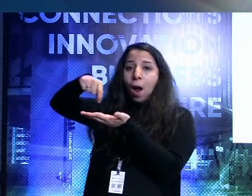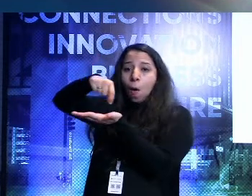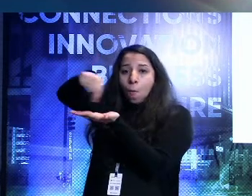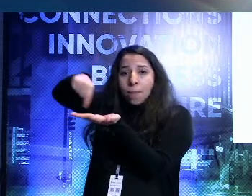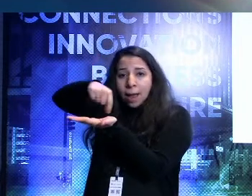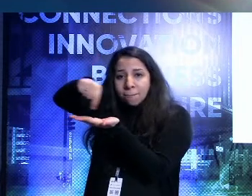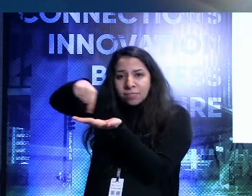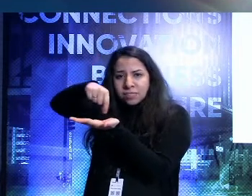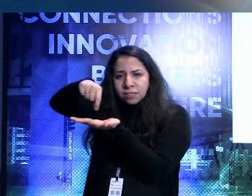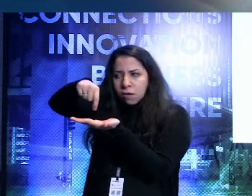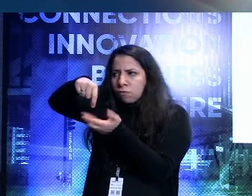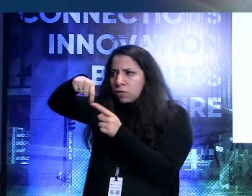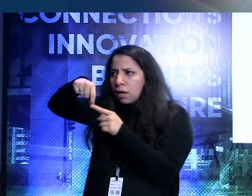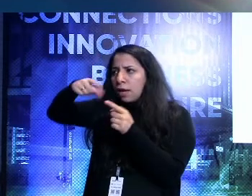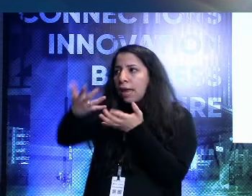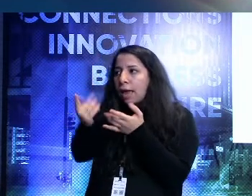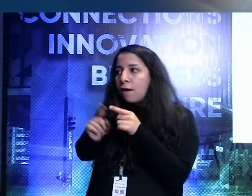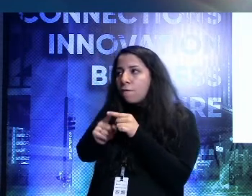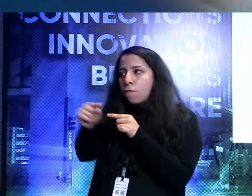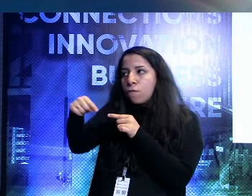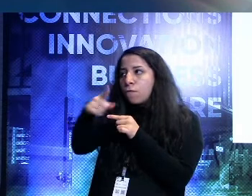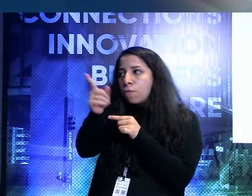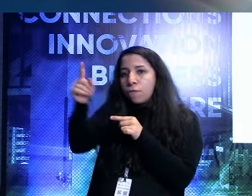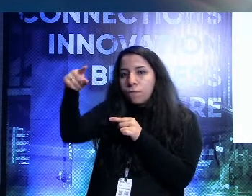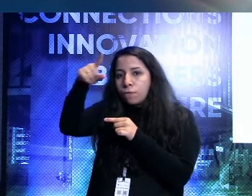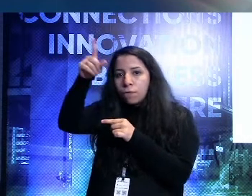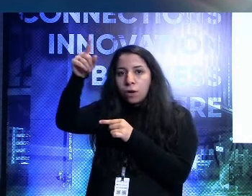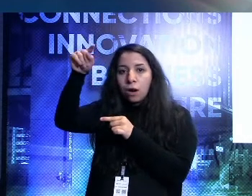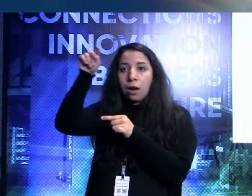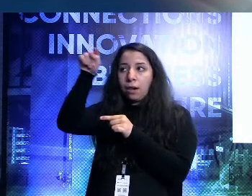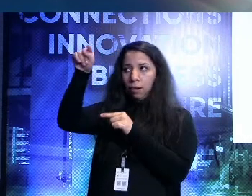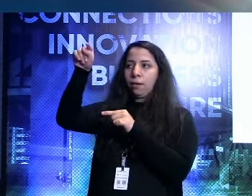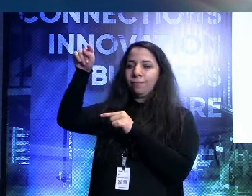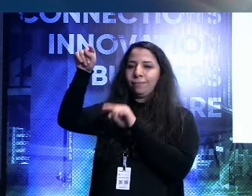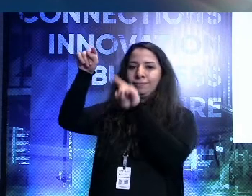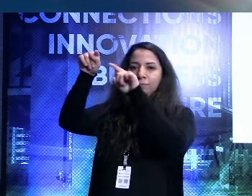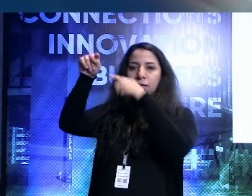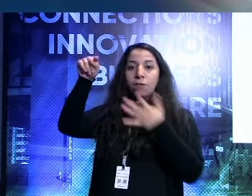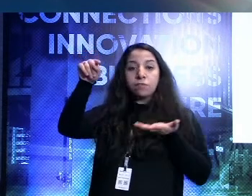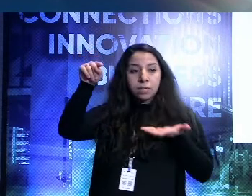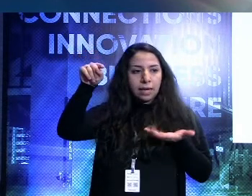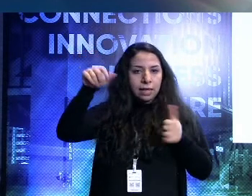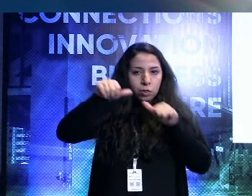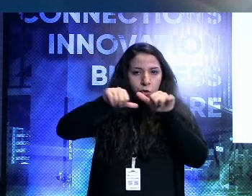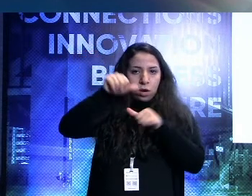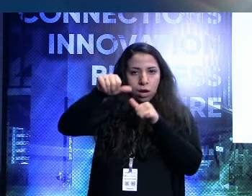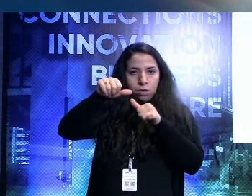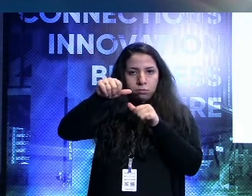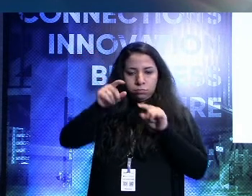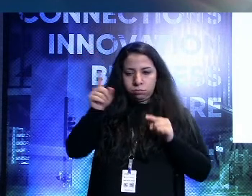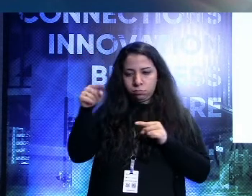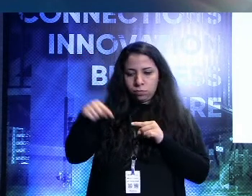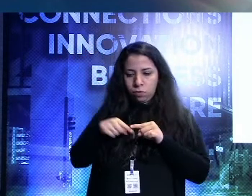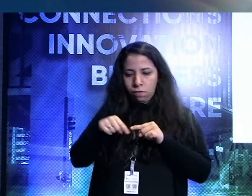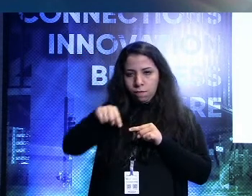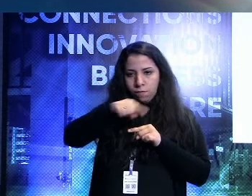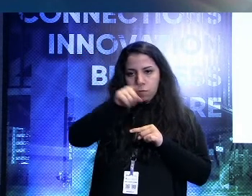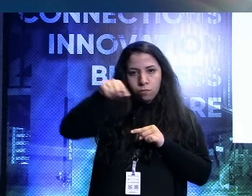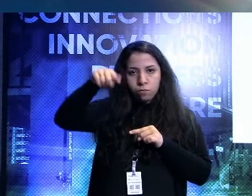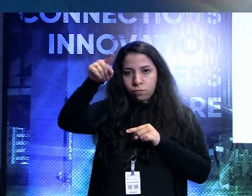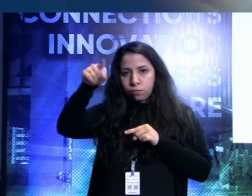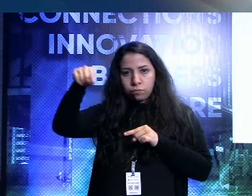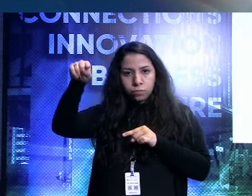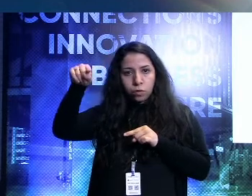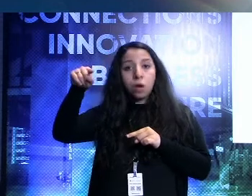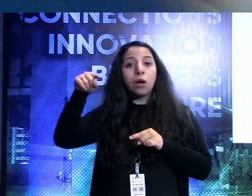para o centro de convenções. Cada vez que eu troco essa rota, eu estou fazendo, que eu troco o meio